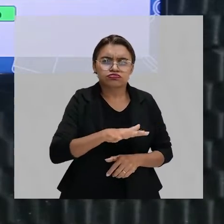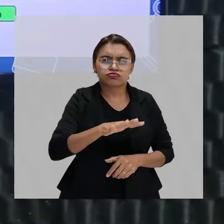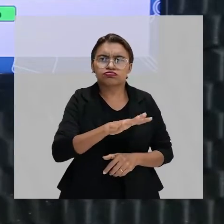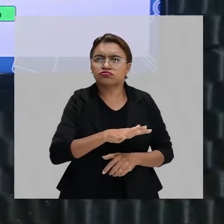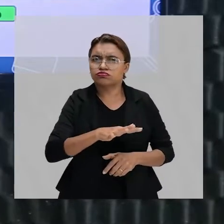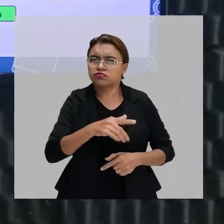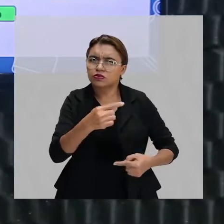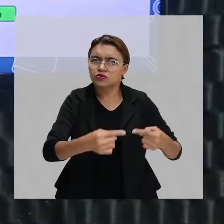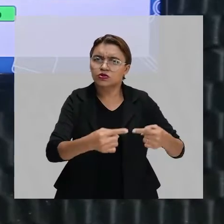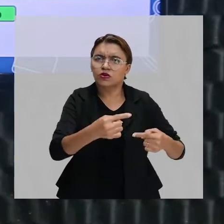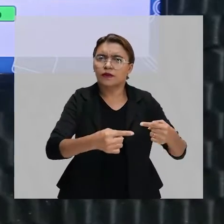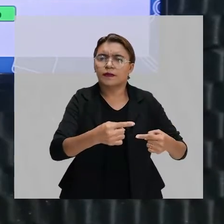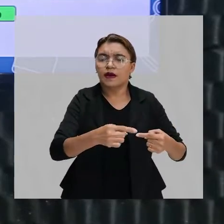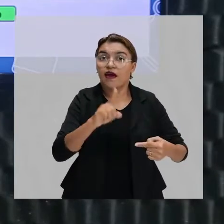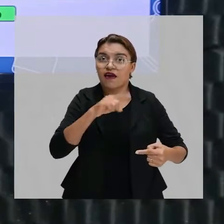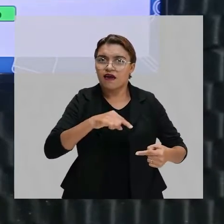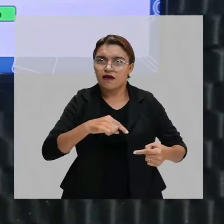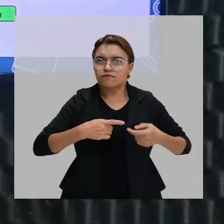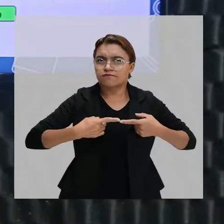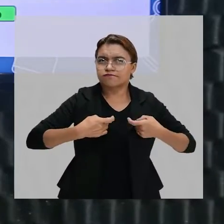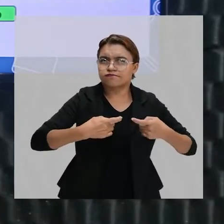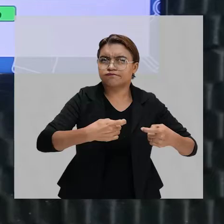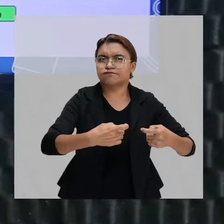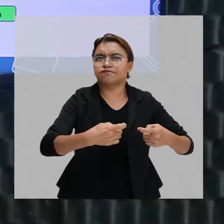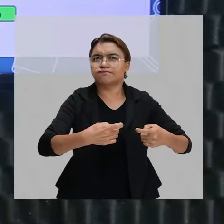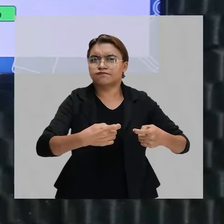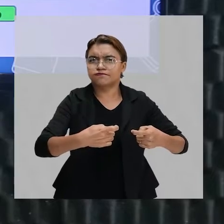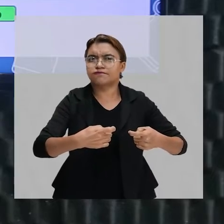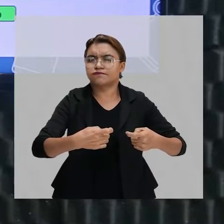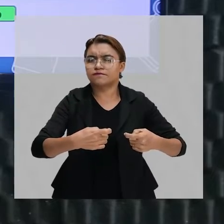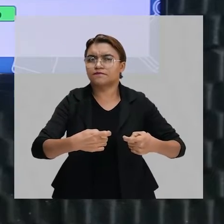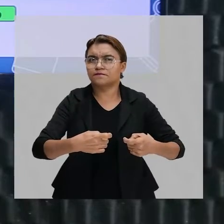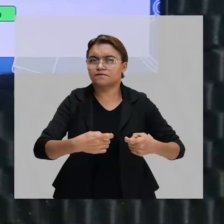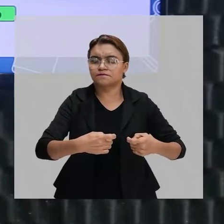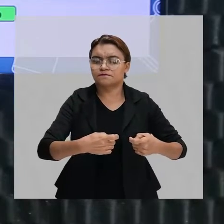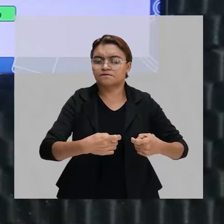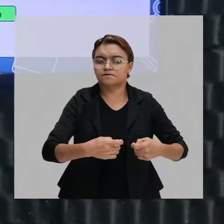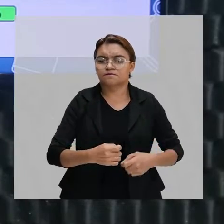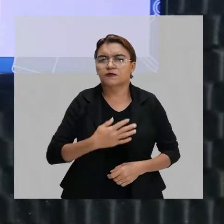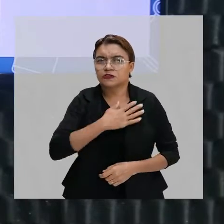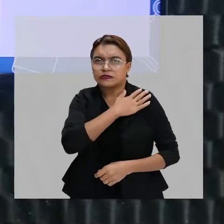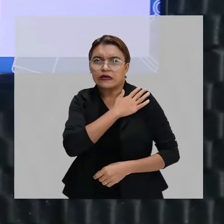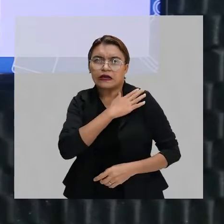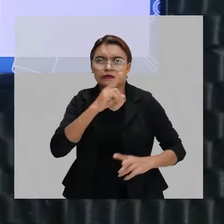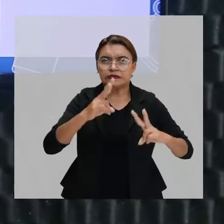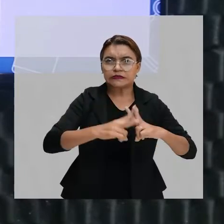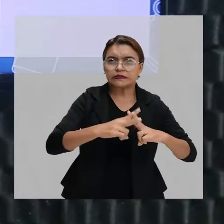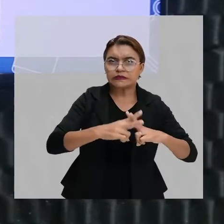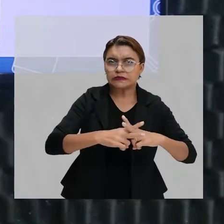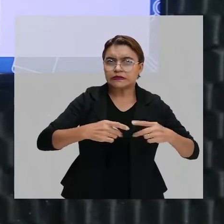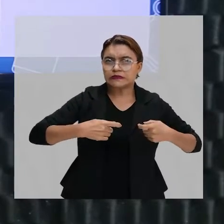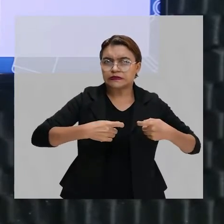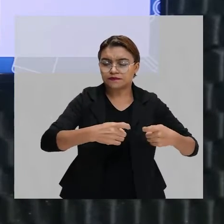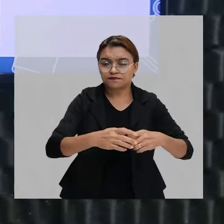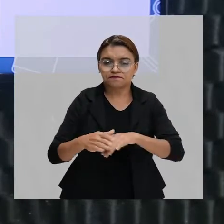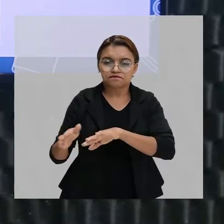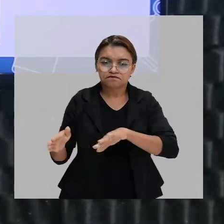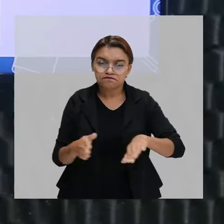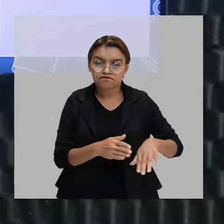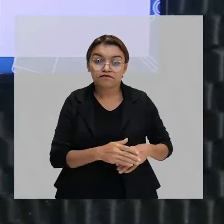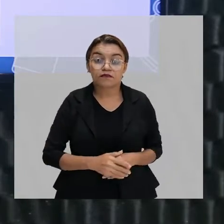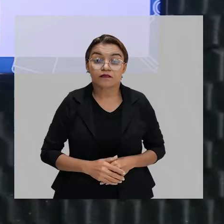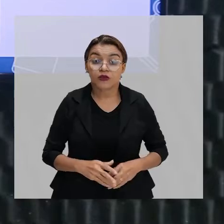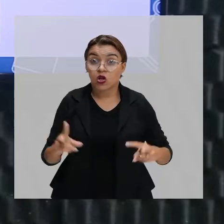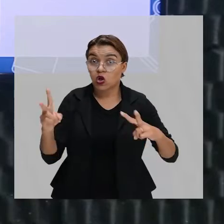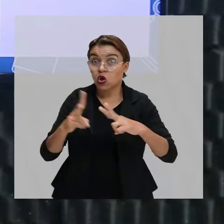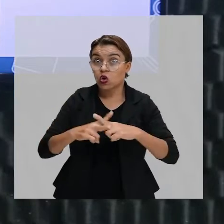tinha a ver com o guerrear com o combate lá dos exércitos tá o conceito de luta